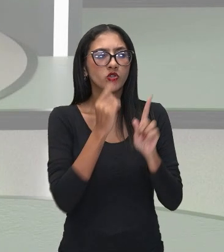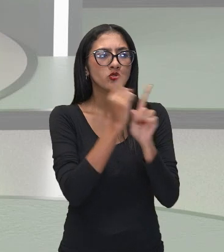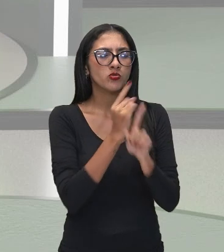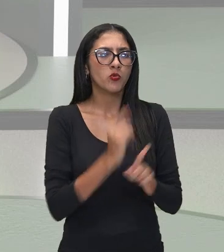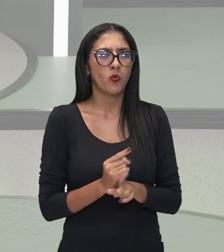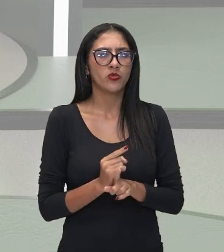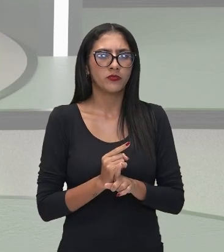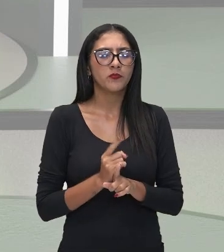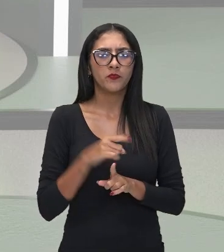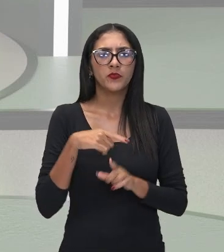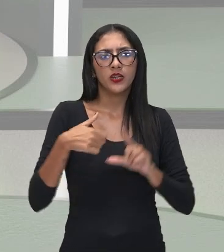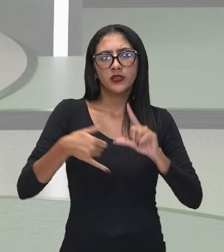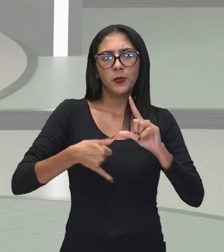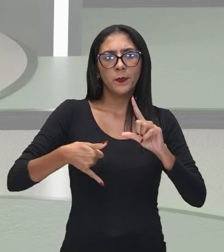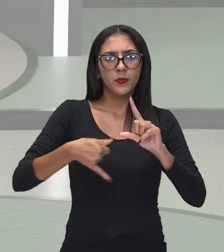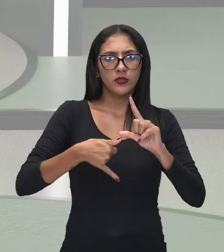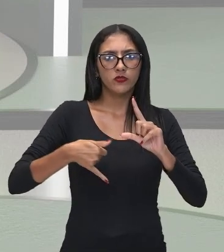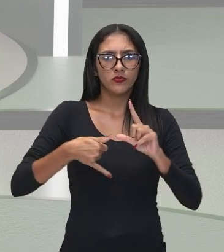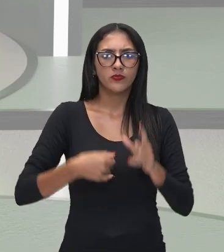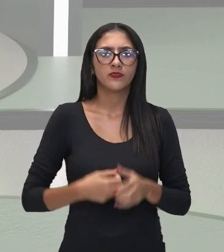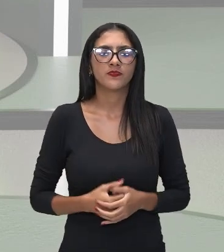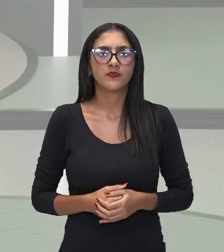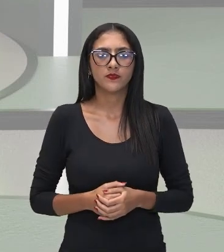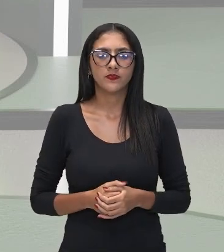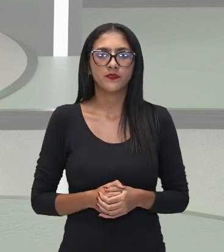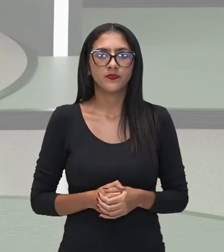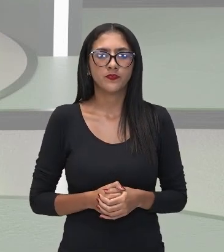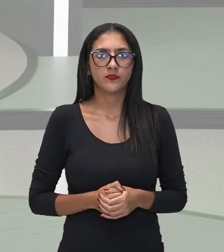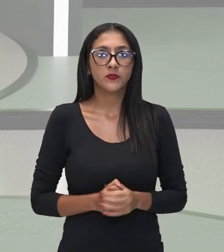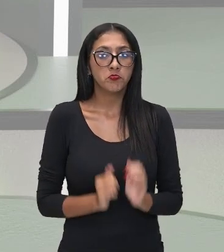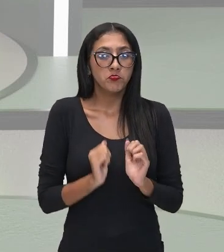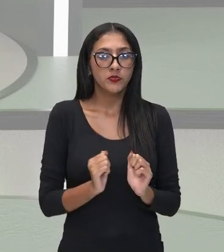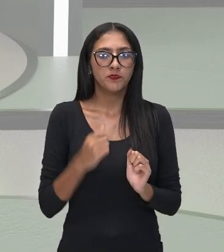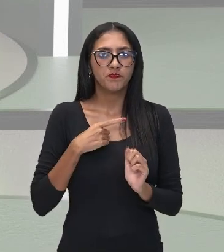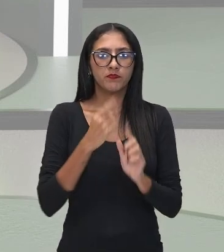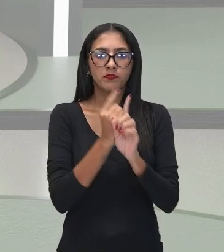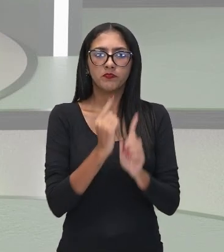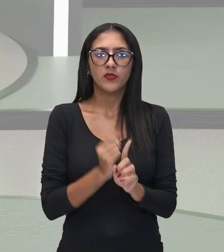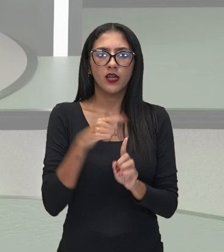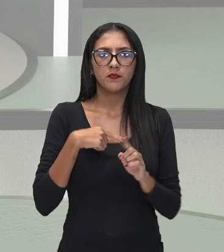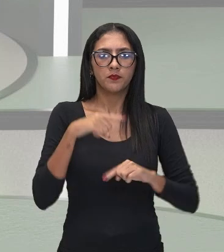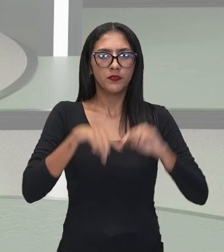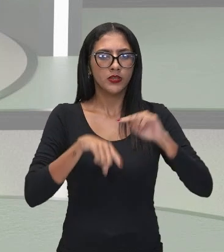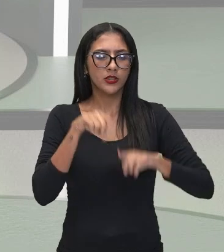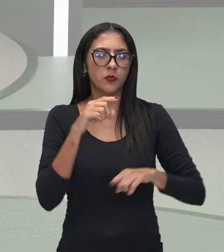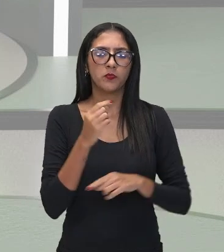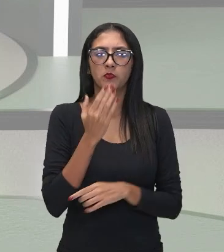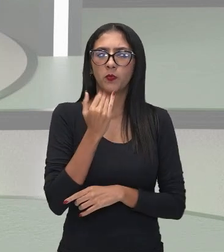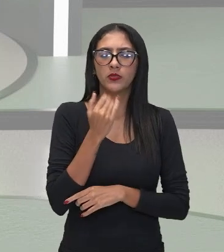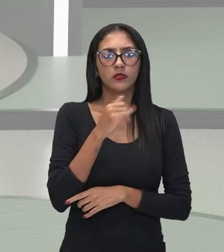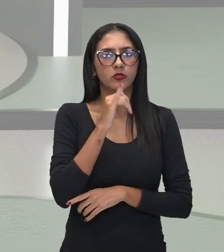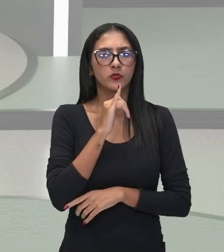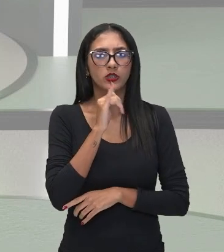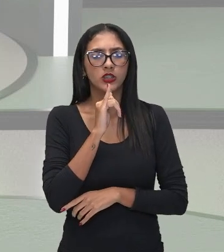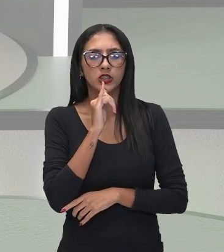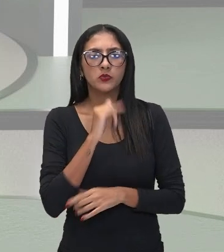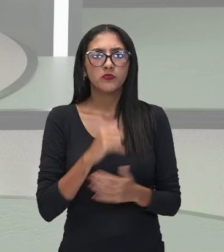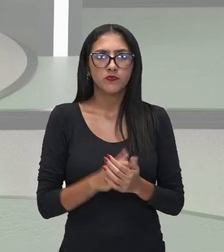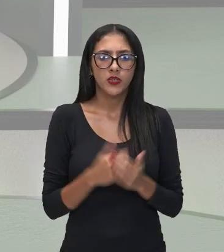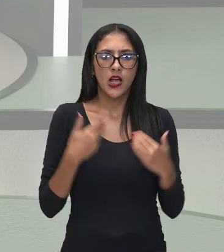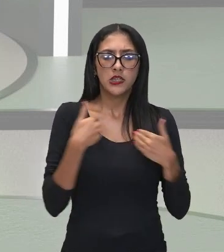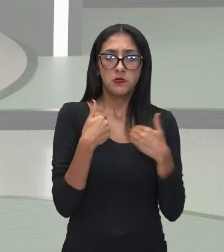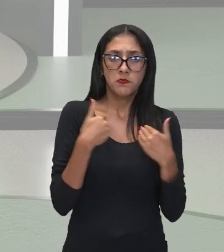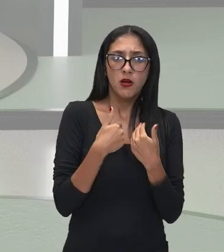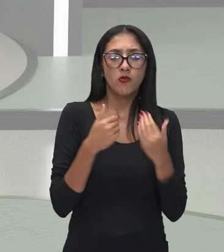os lipídios? Então, nós podemos encontrar os lipídios em alimentos de origem animal